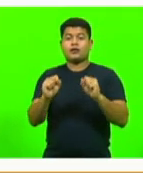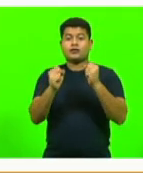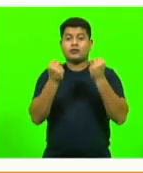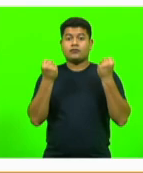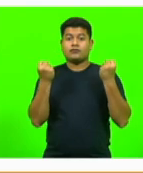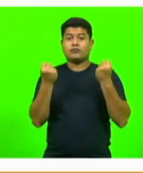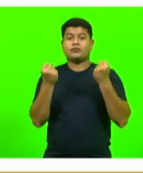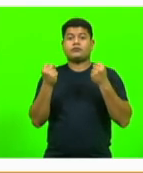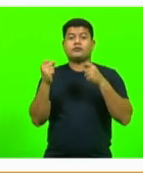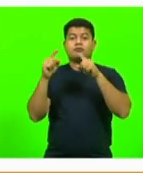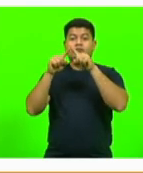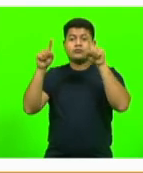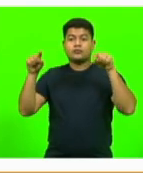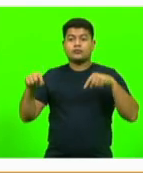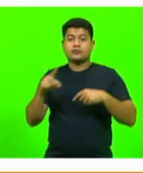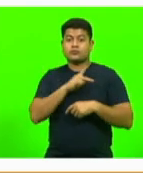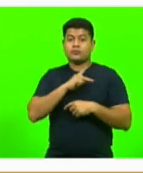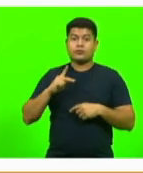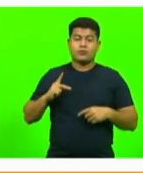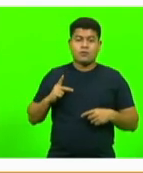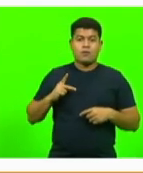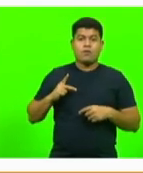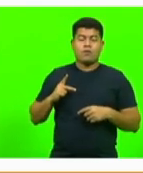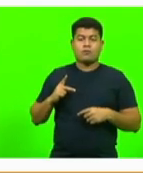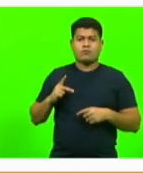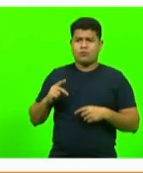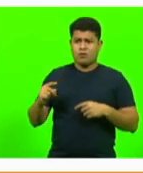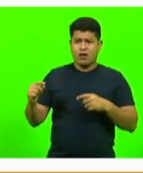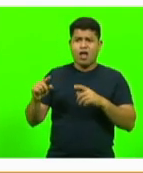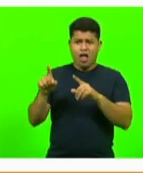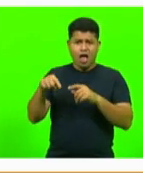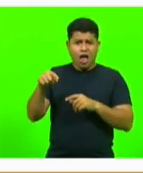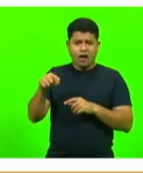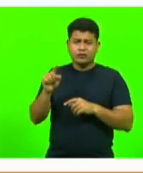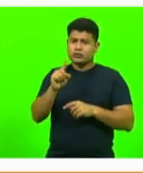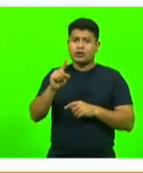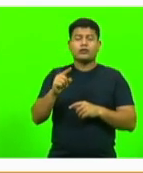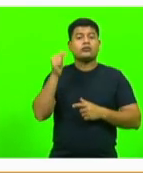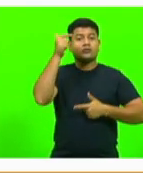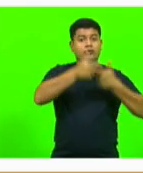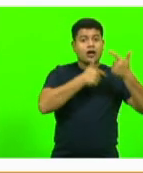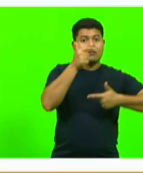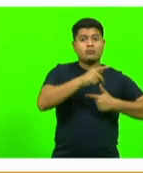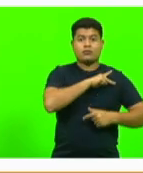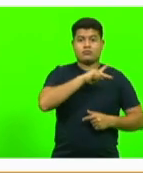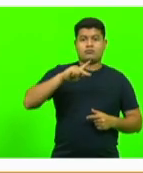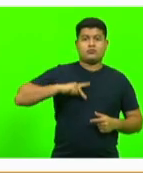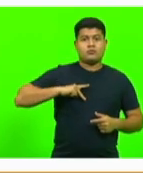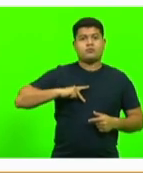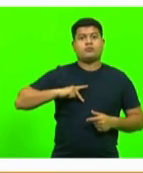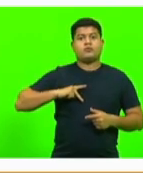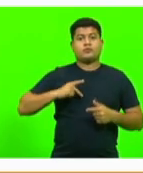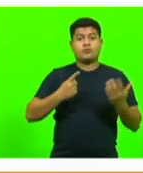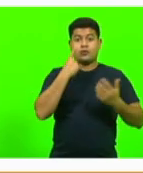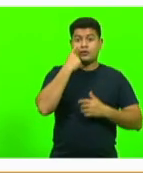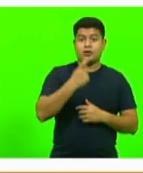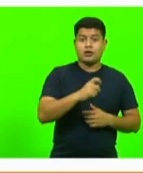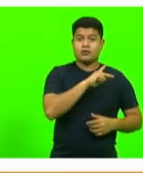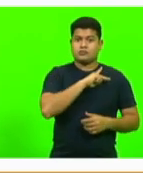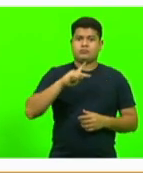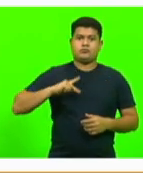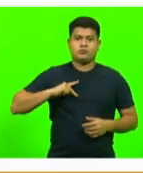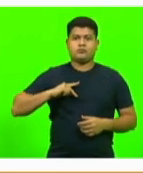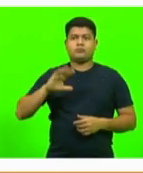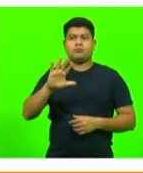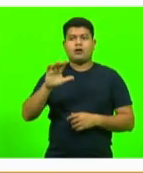o serviço público e não o servidor se serve para defender o serviço público e o interesse público e